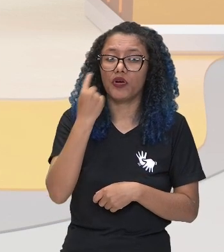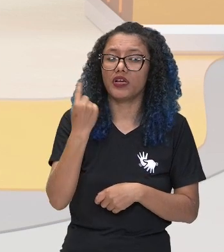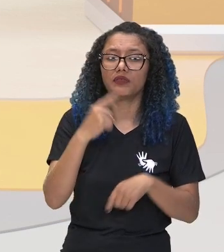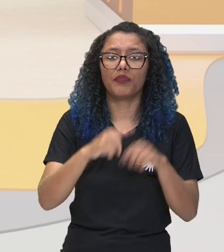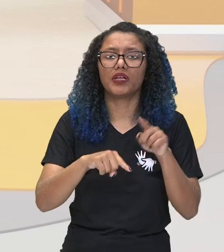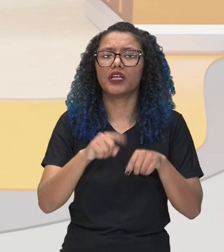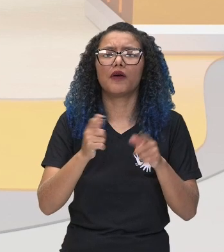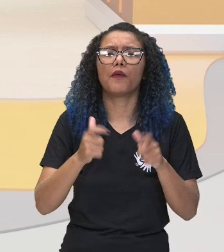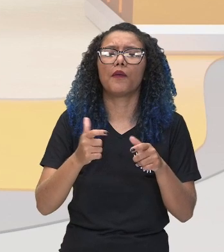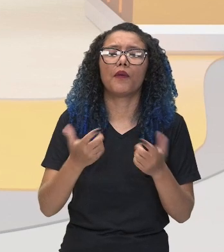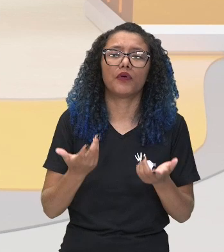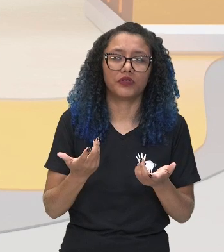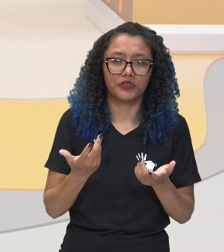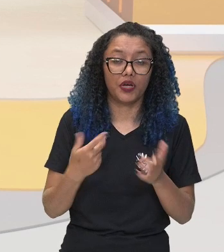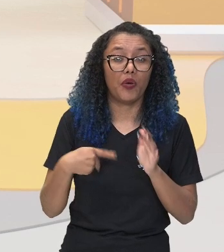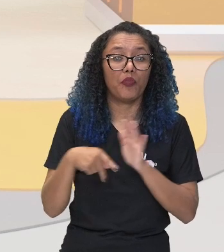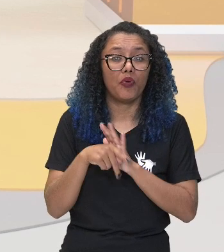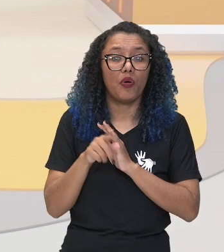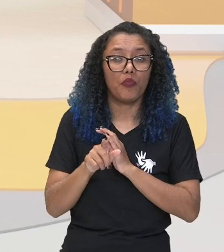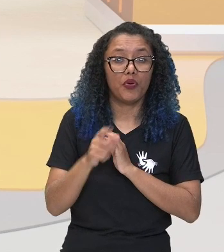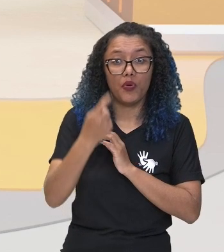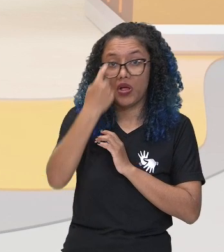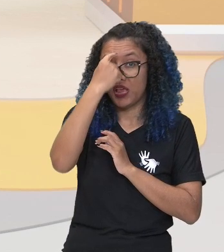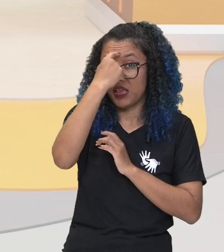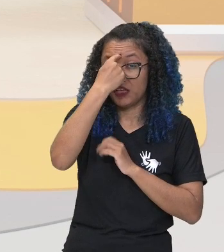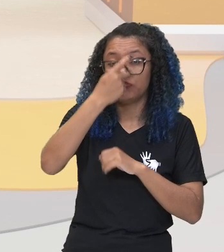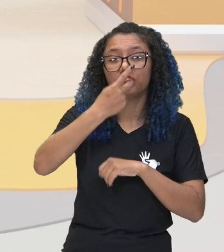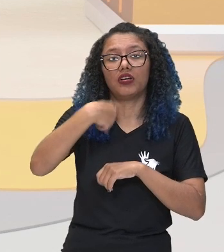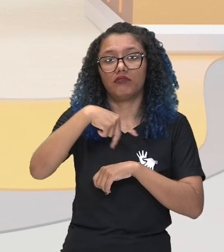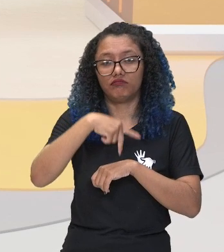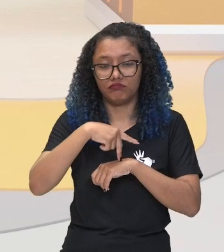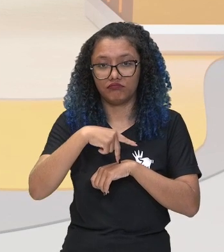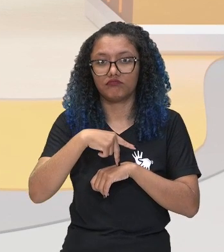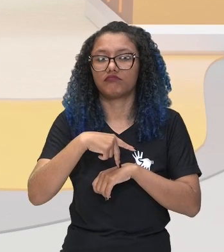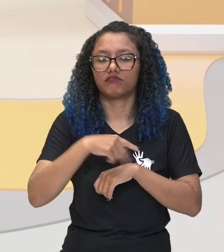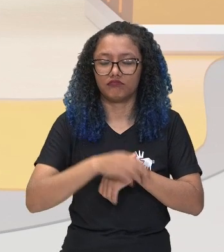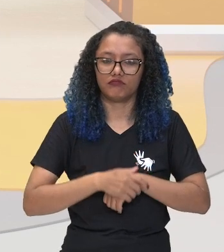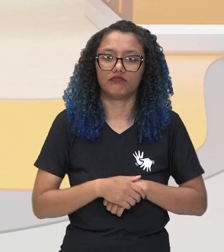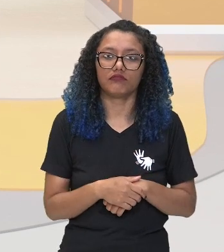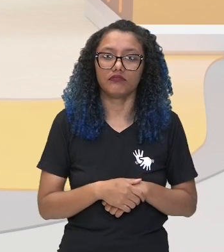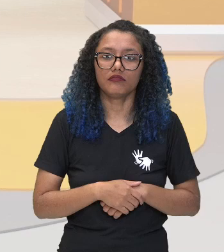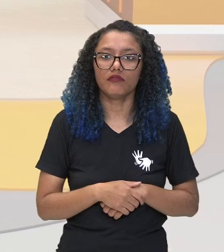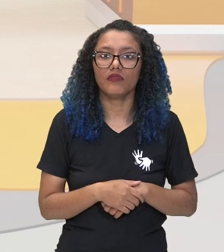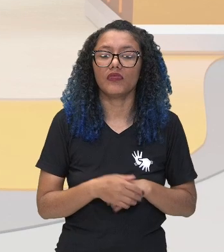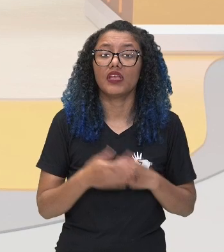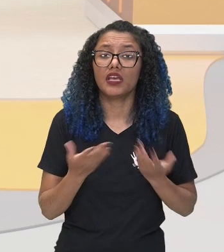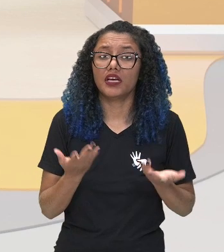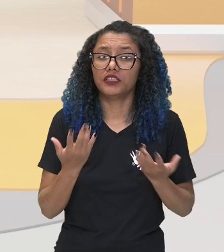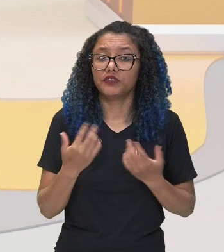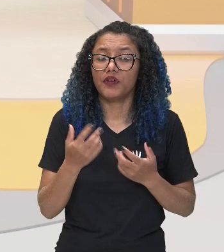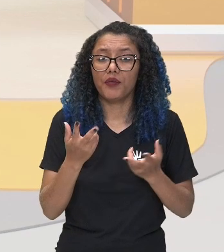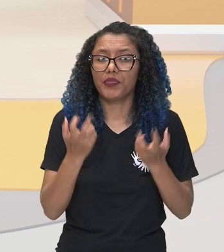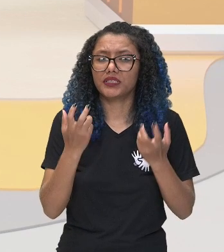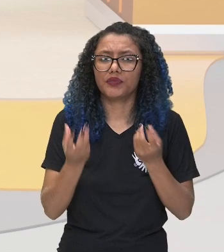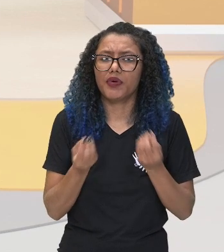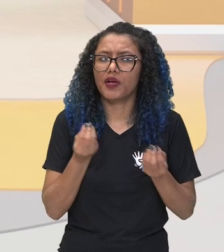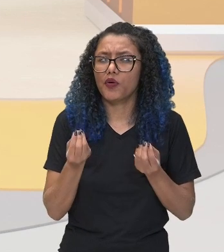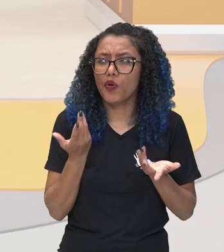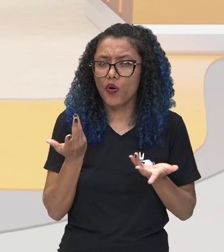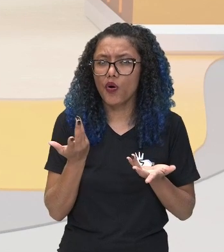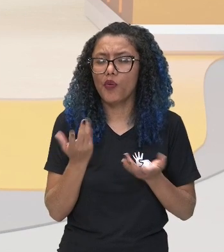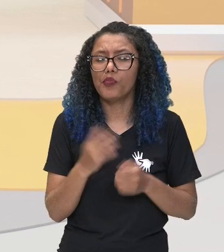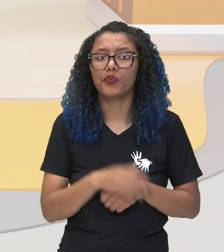elas se encontravam lá nas Índias. Então, nós vamos observar aí o trabalho dos